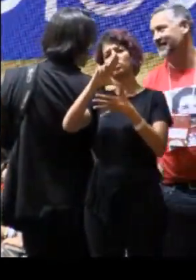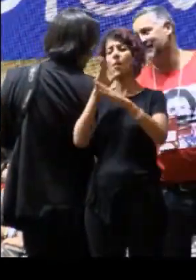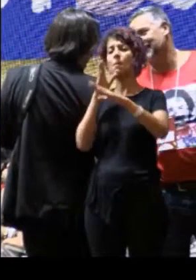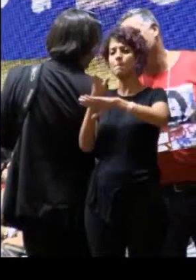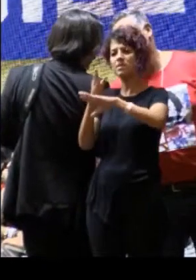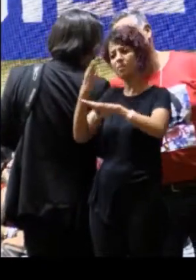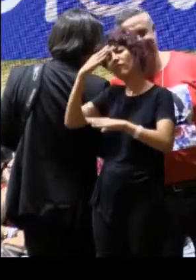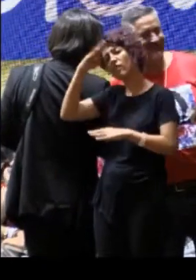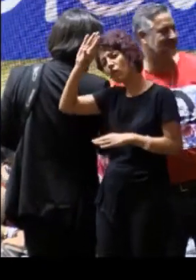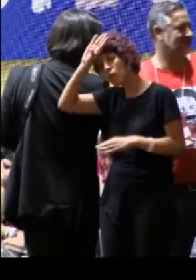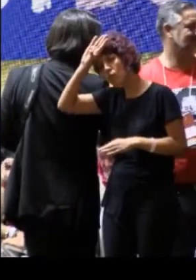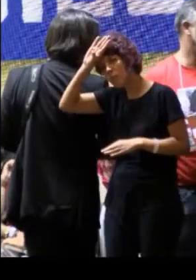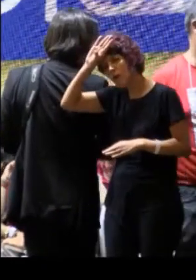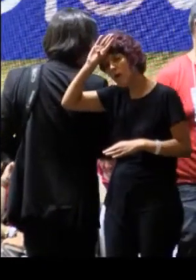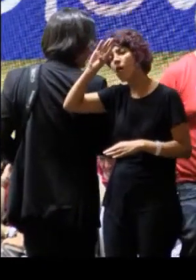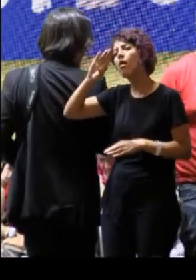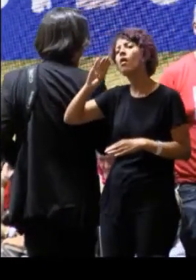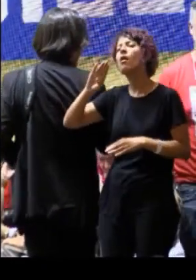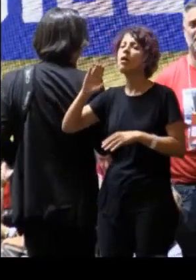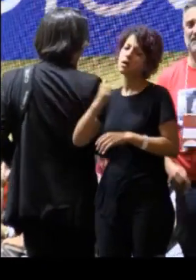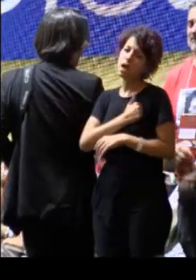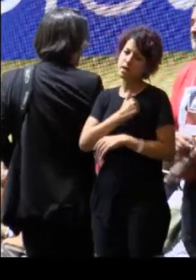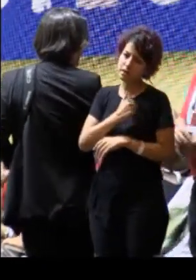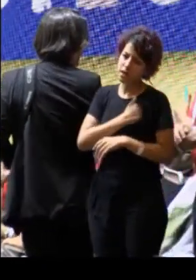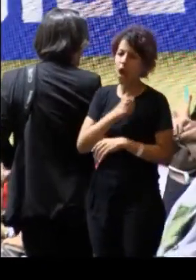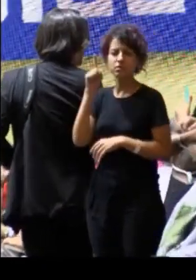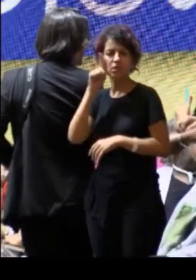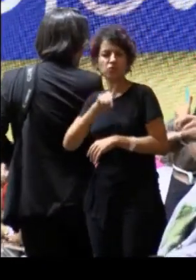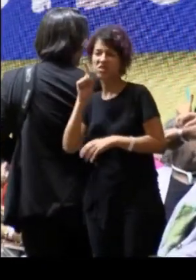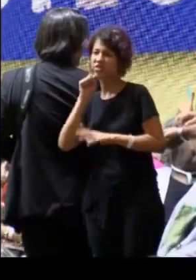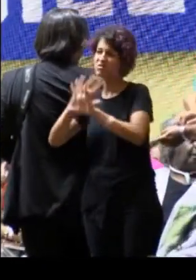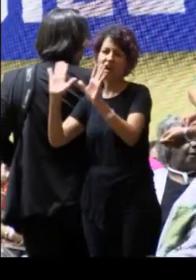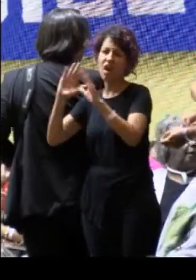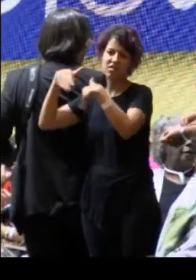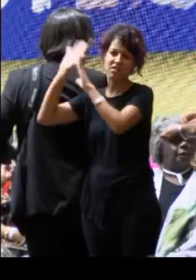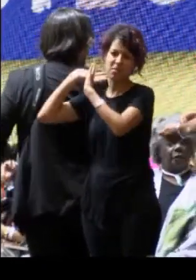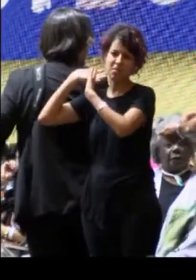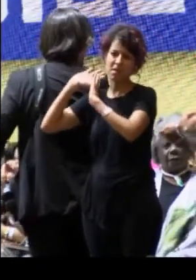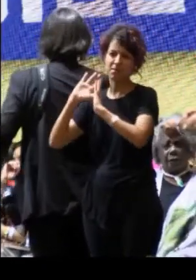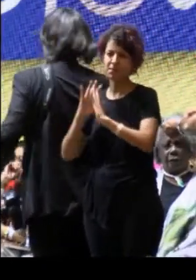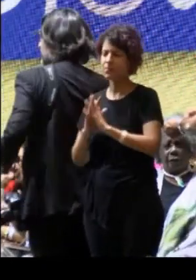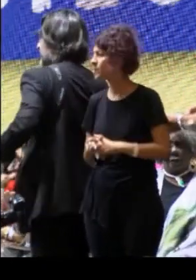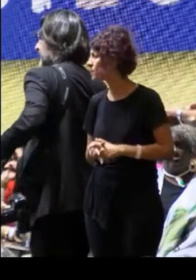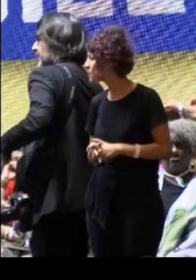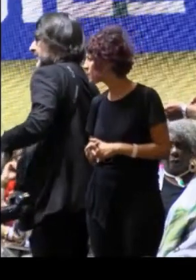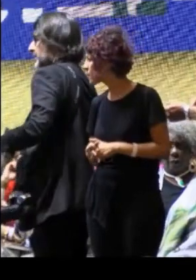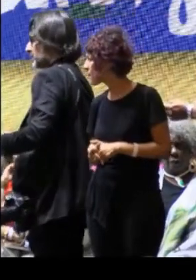Cuba e não participava nem o Canadá, nem os Estados Unidos.